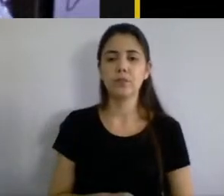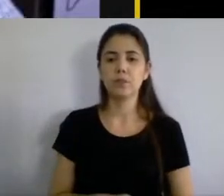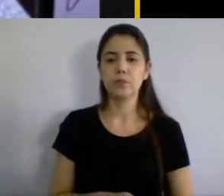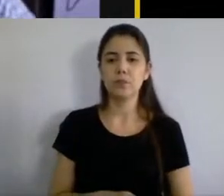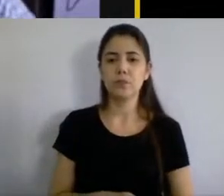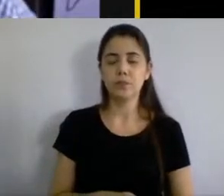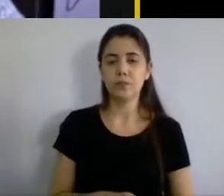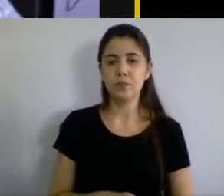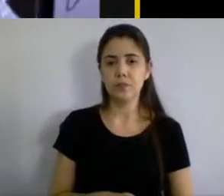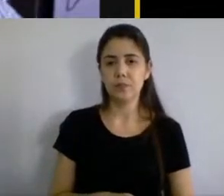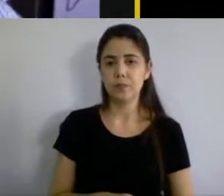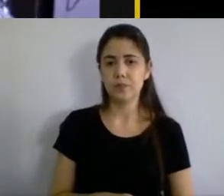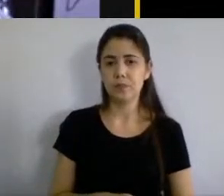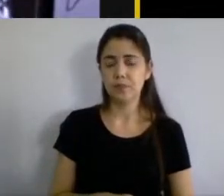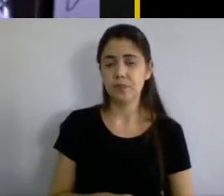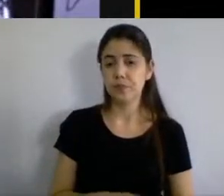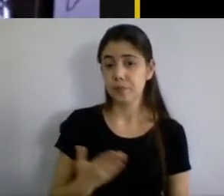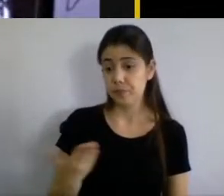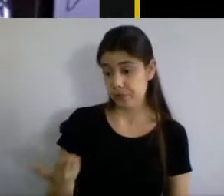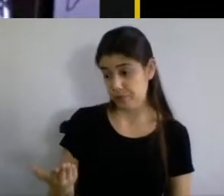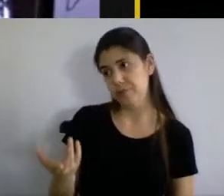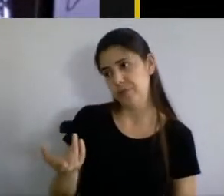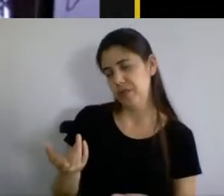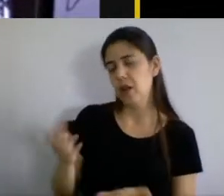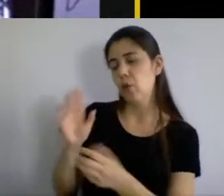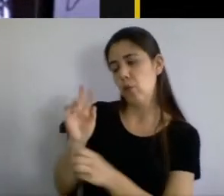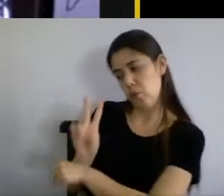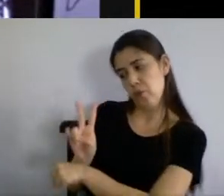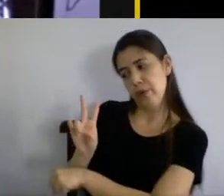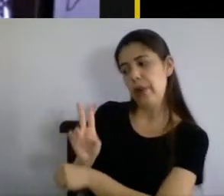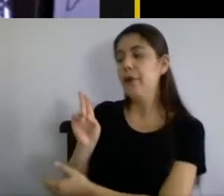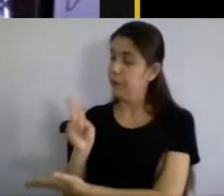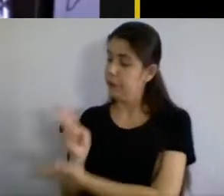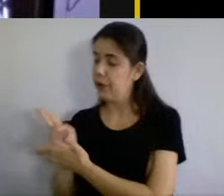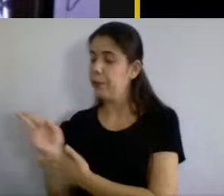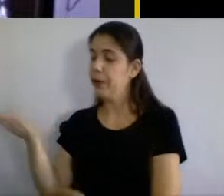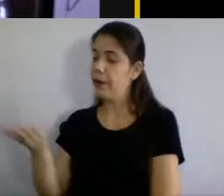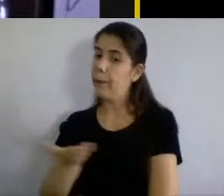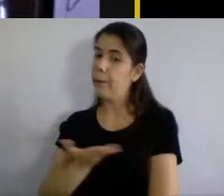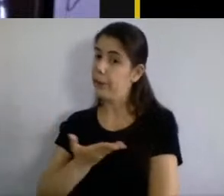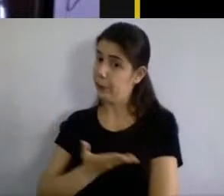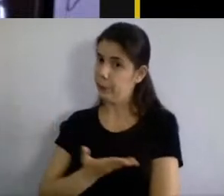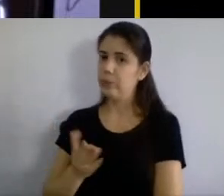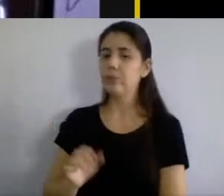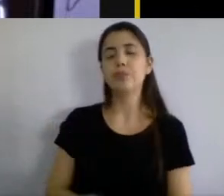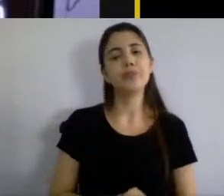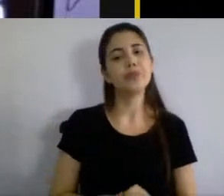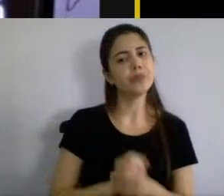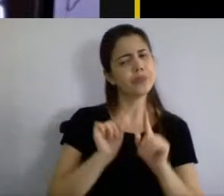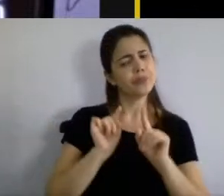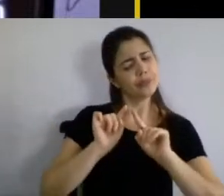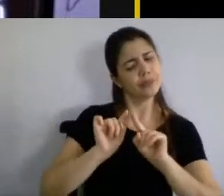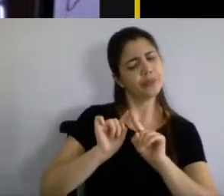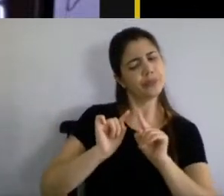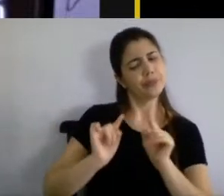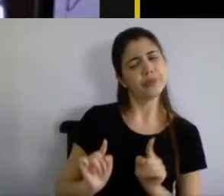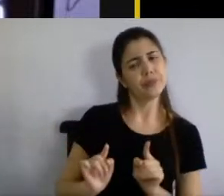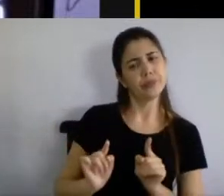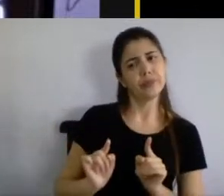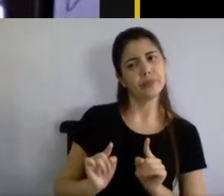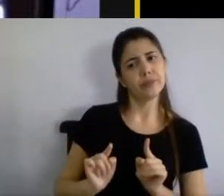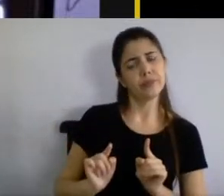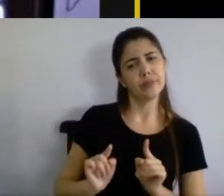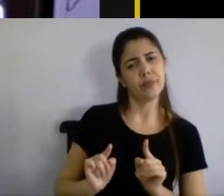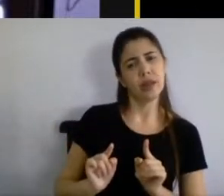E que é fazer bem sempre para os amigos. Agora, ele diz que retoricamente se trata sempre de outra